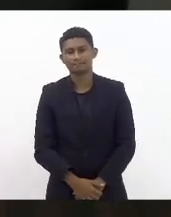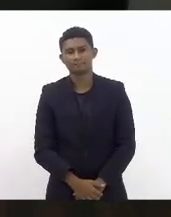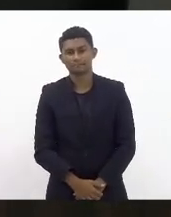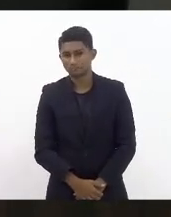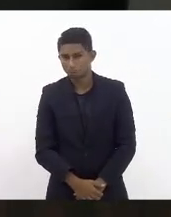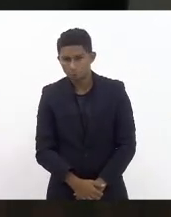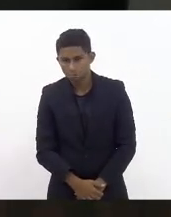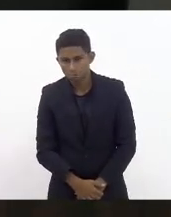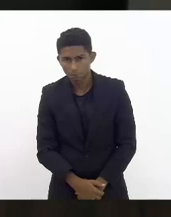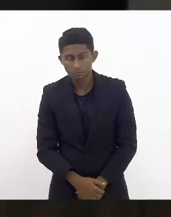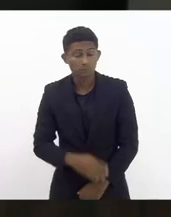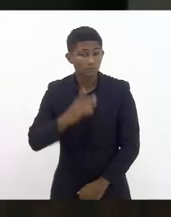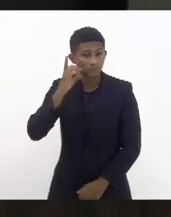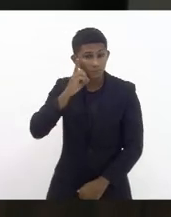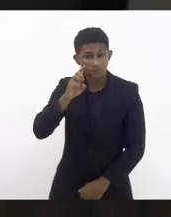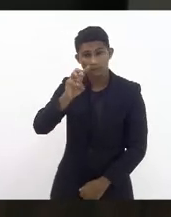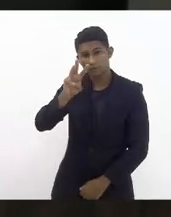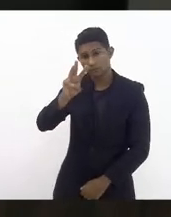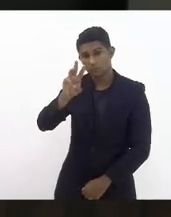Deputado Wellington José.